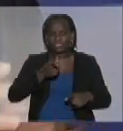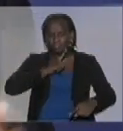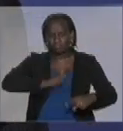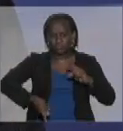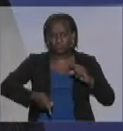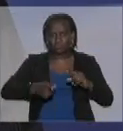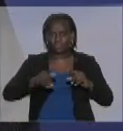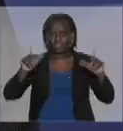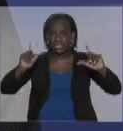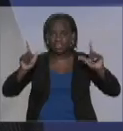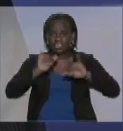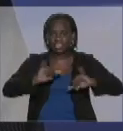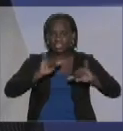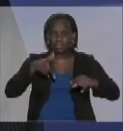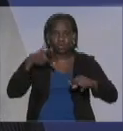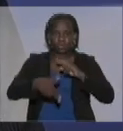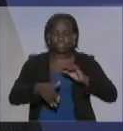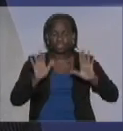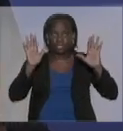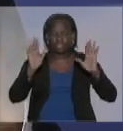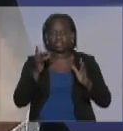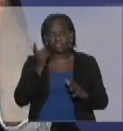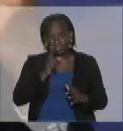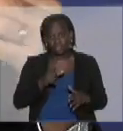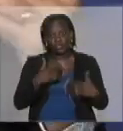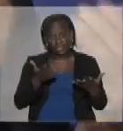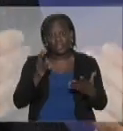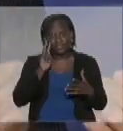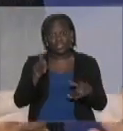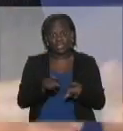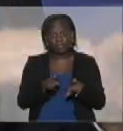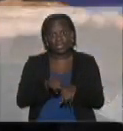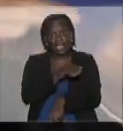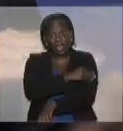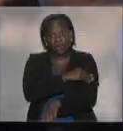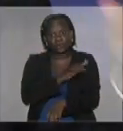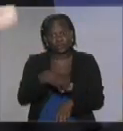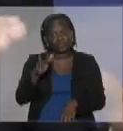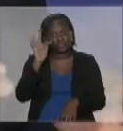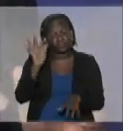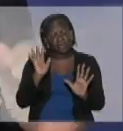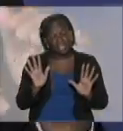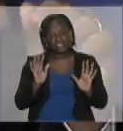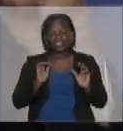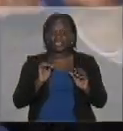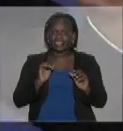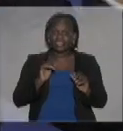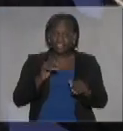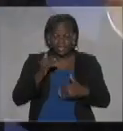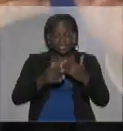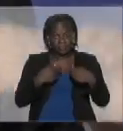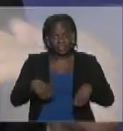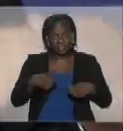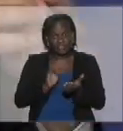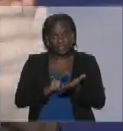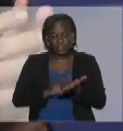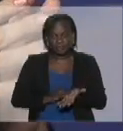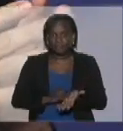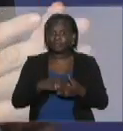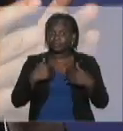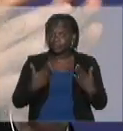banir a propaganda de cigarro da televisão. Eu gostaria muito de ver também a do álcool, mas enfim, isso ainda temos que evoluir.